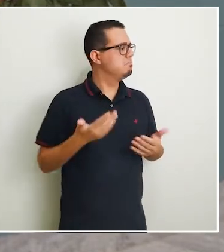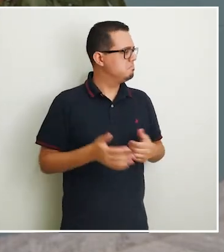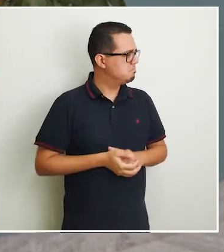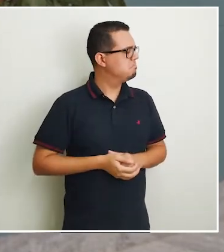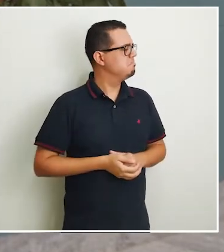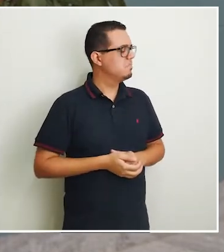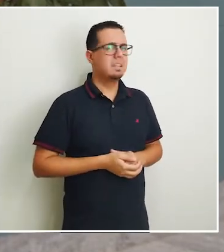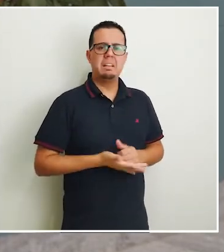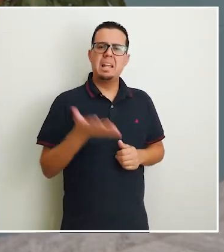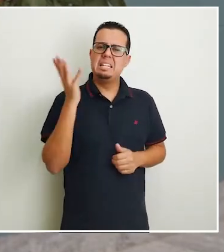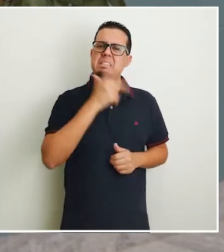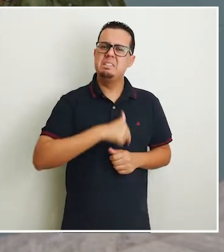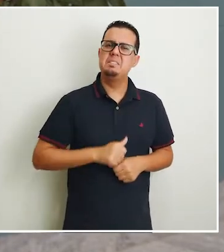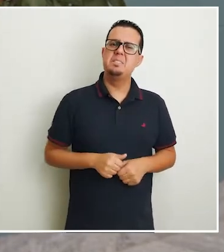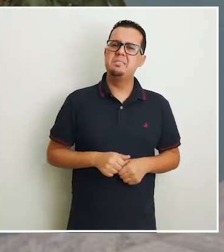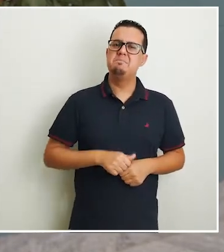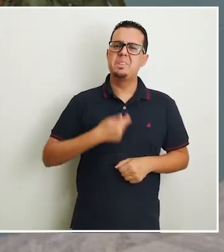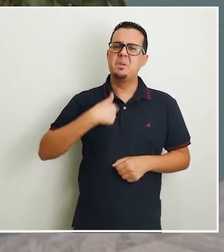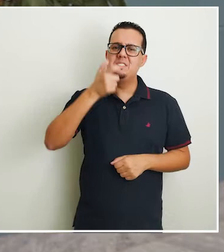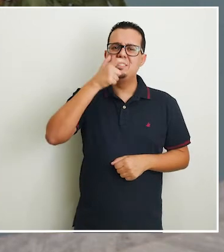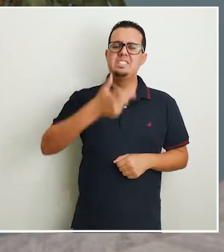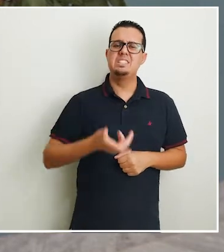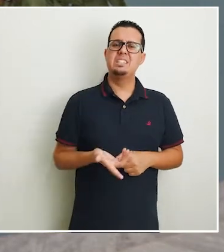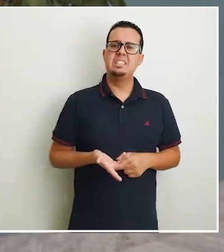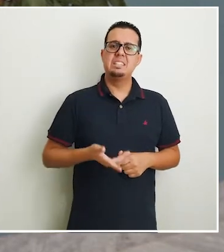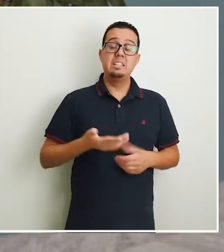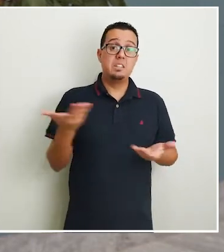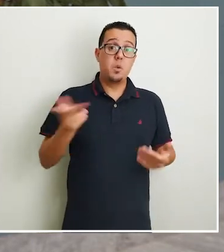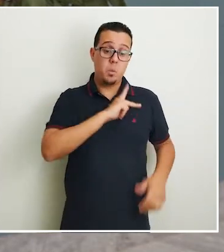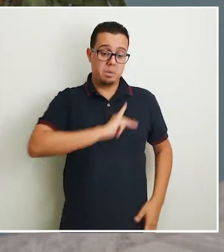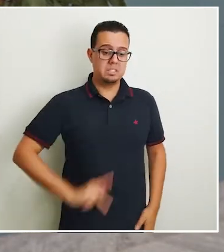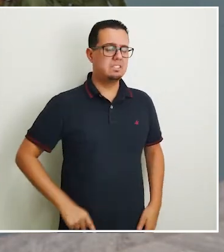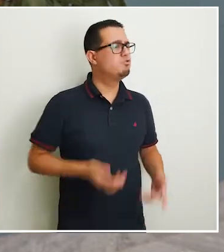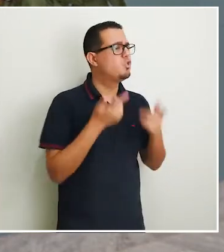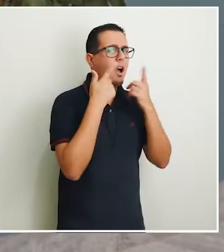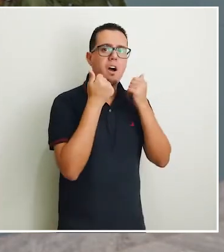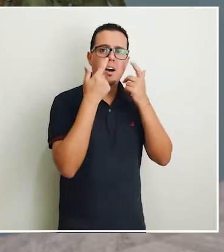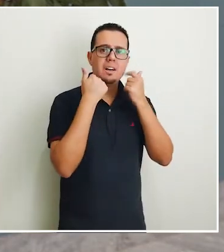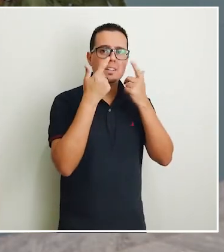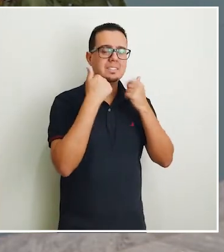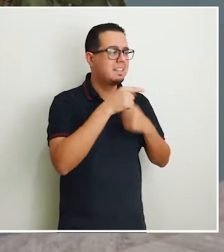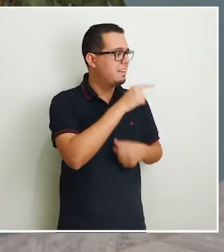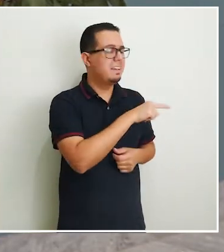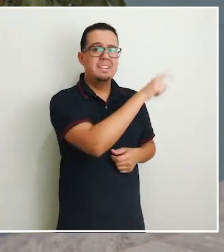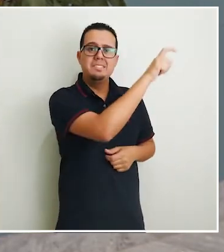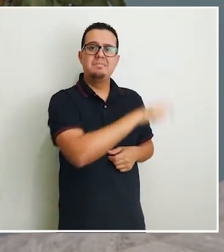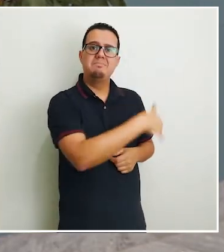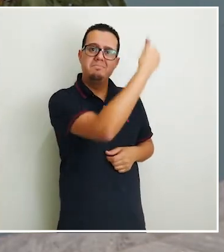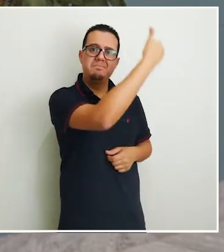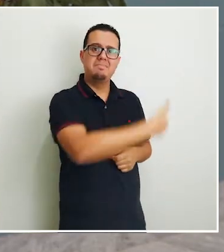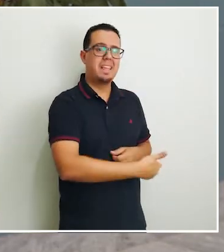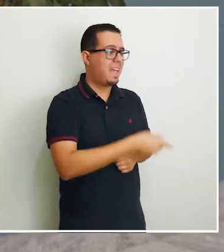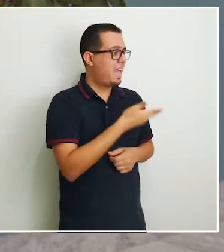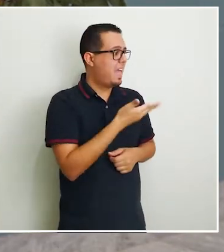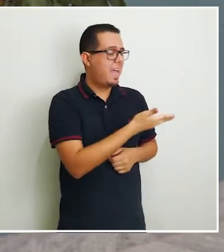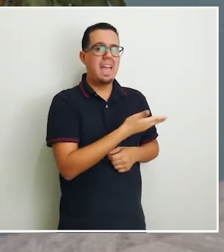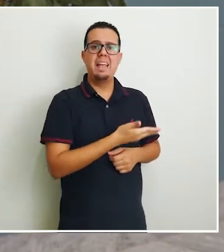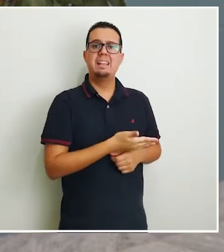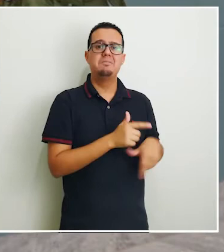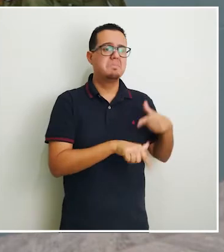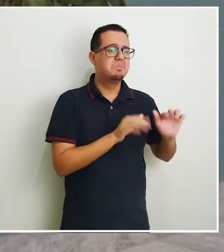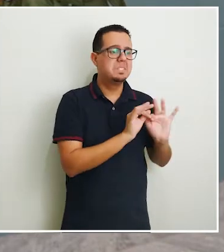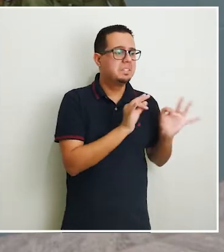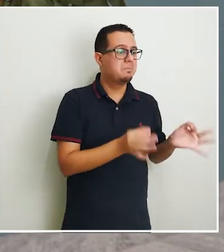é linda e emocionante quando aquele chefe, o diretor, chora diante daquele pequeno empregado por reconhecer que